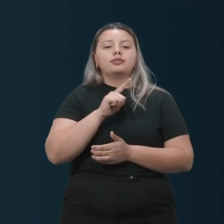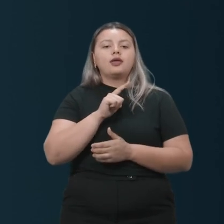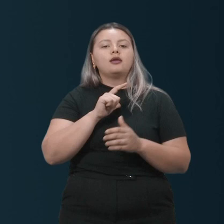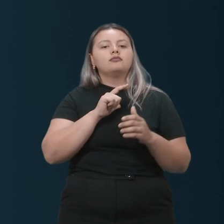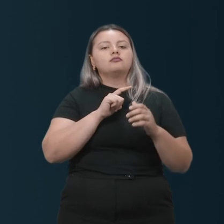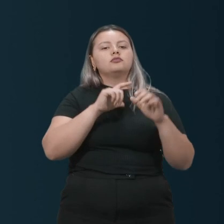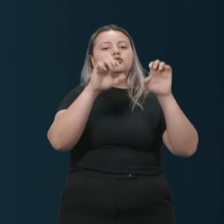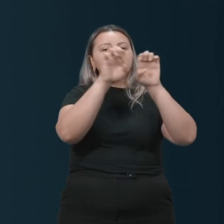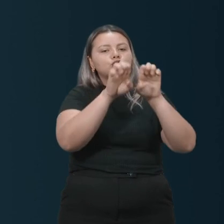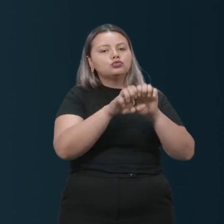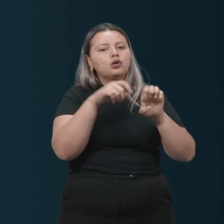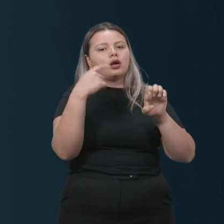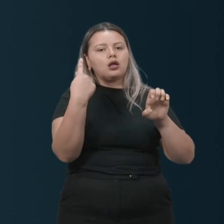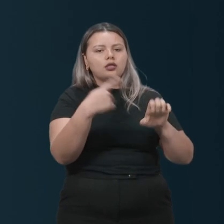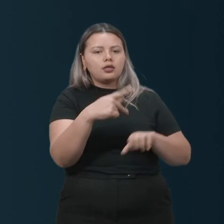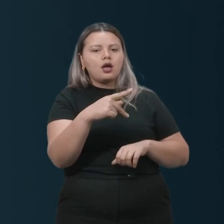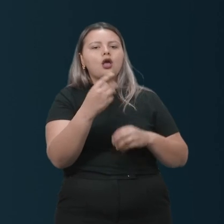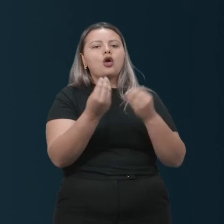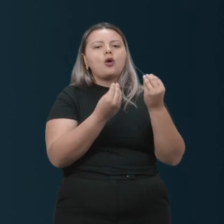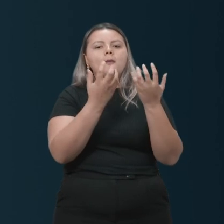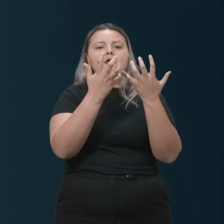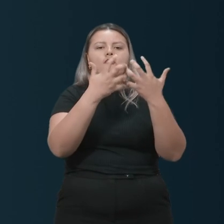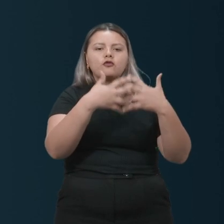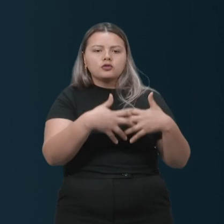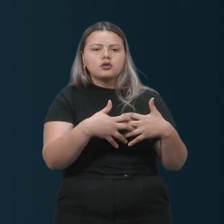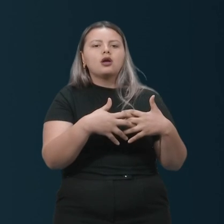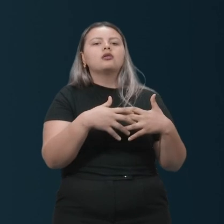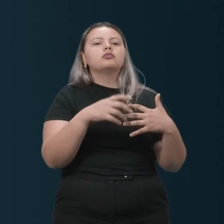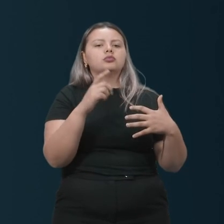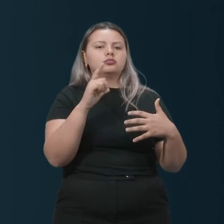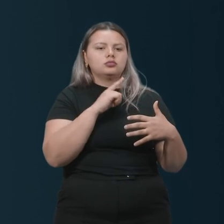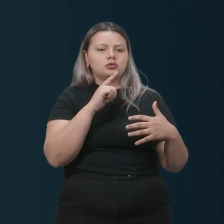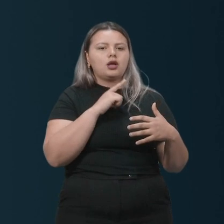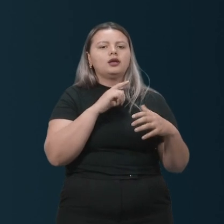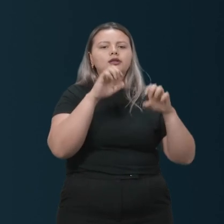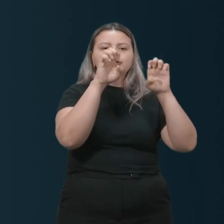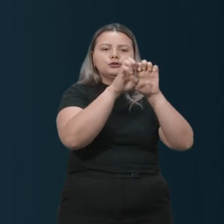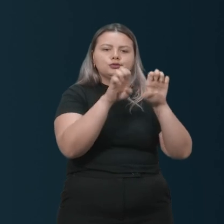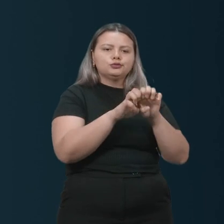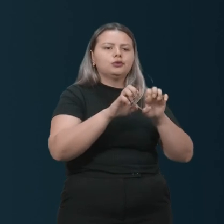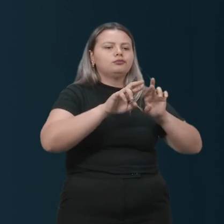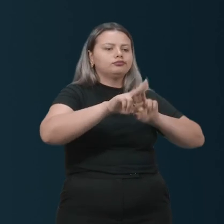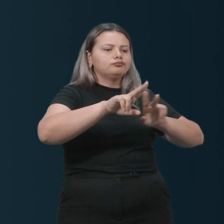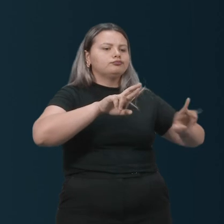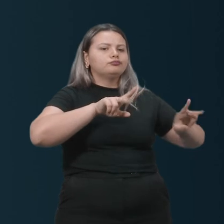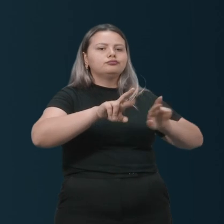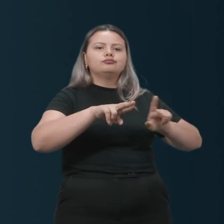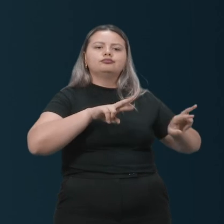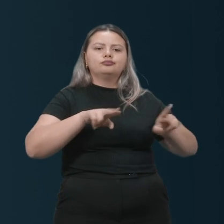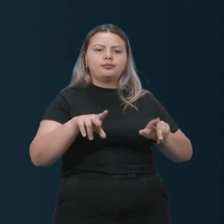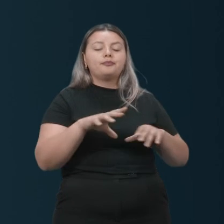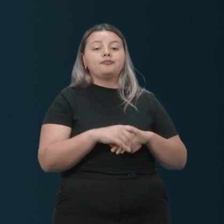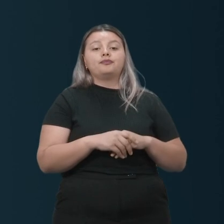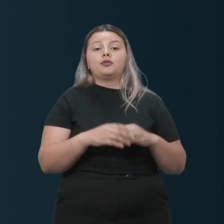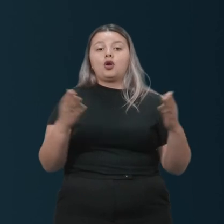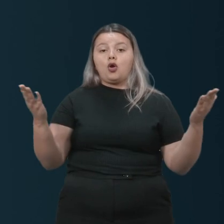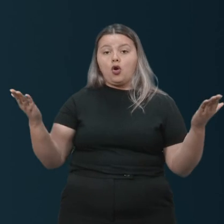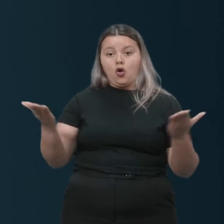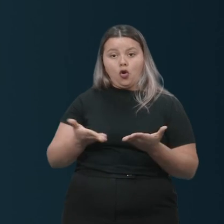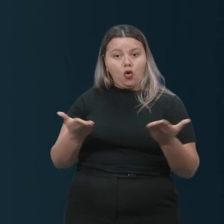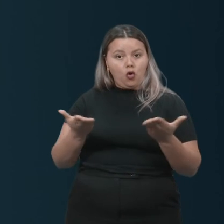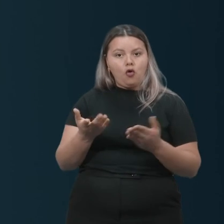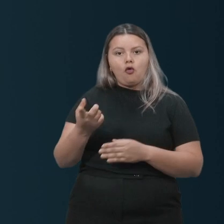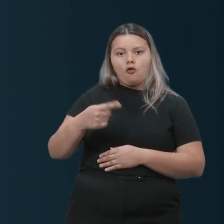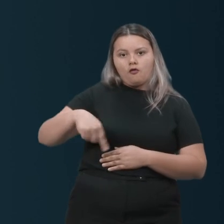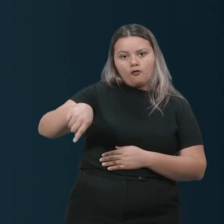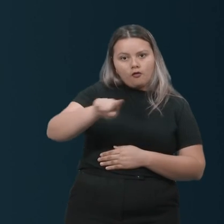funções que são dependentes do sistema nervoso são coordenadas por várias estruturas diferentes. Só